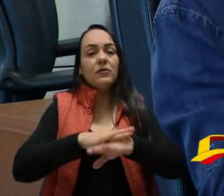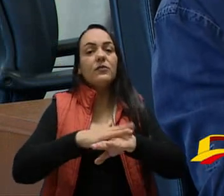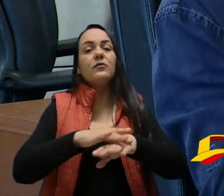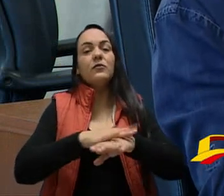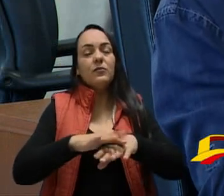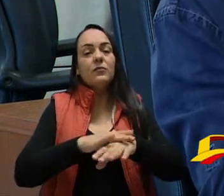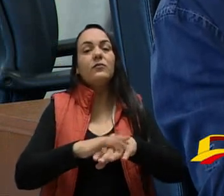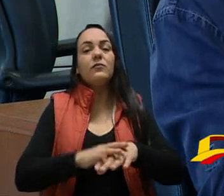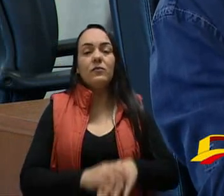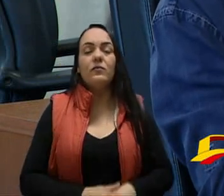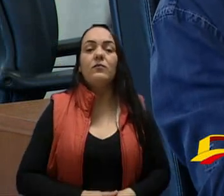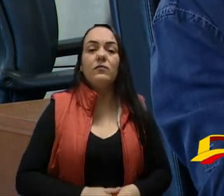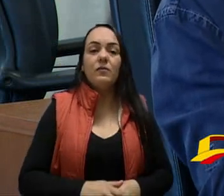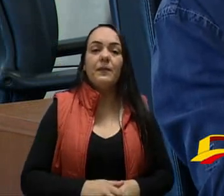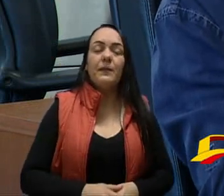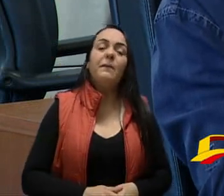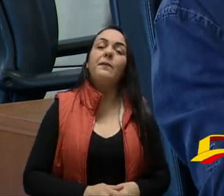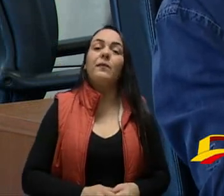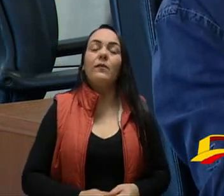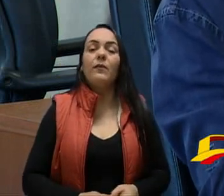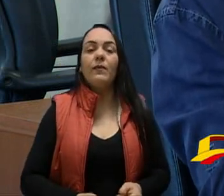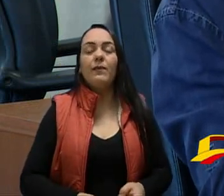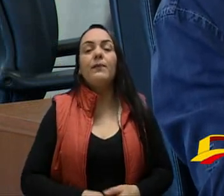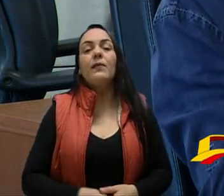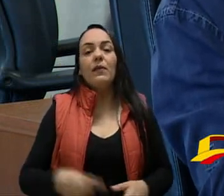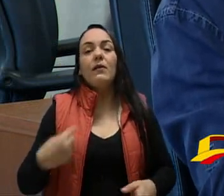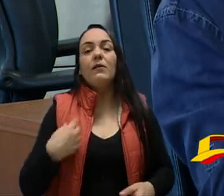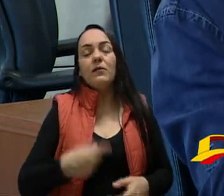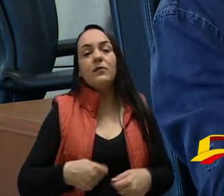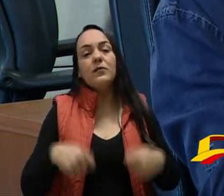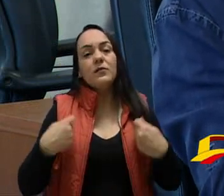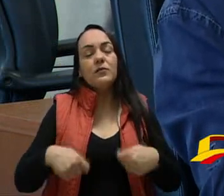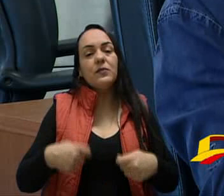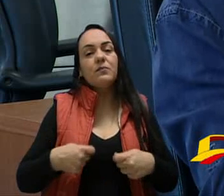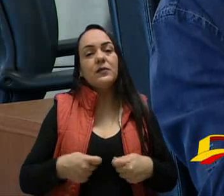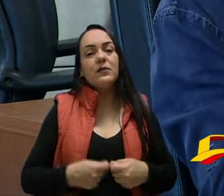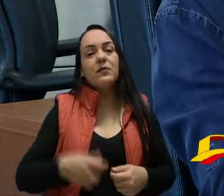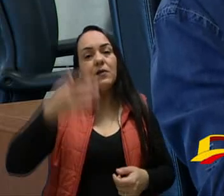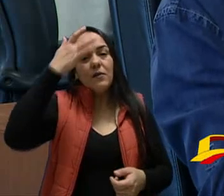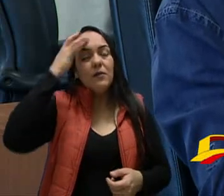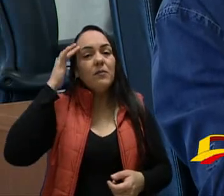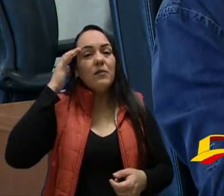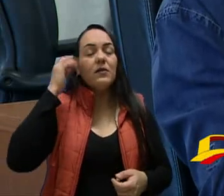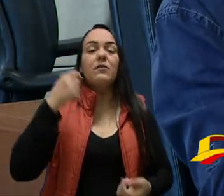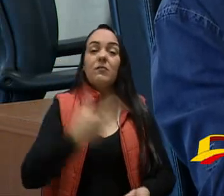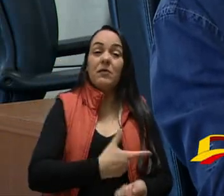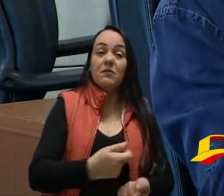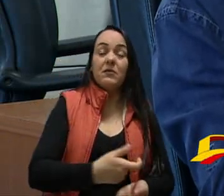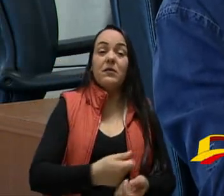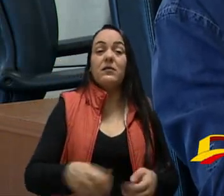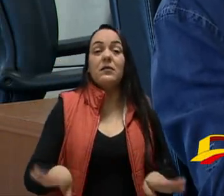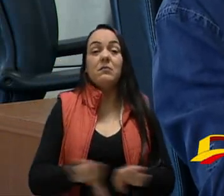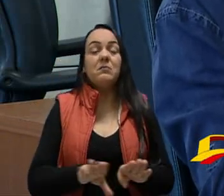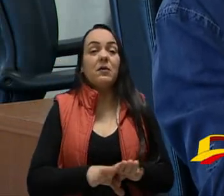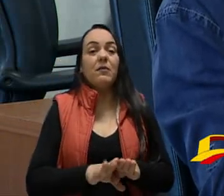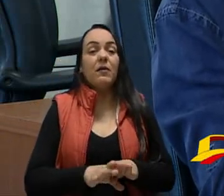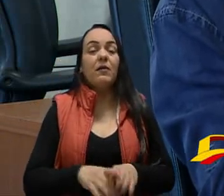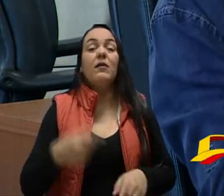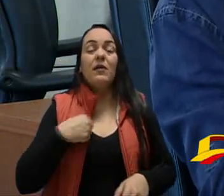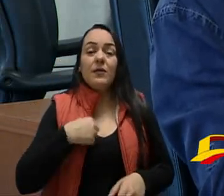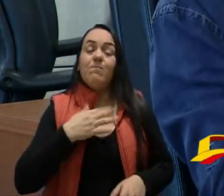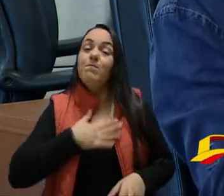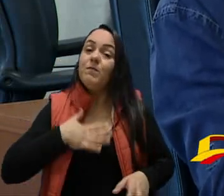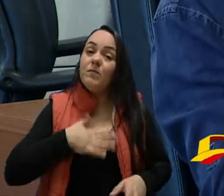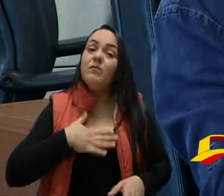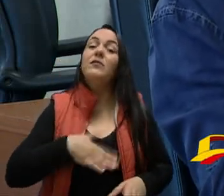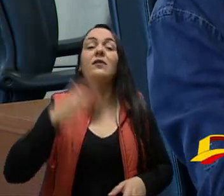quem criou muito meu número de pessoas contaminadas emoção tem ampliado ou o número de atestados o que você